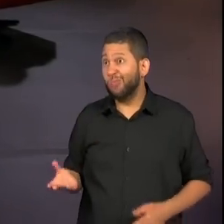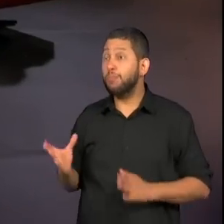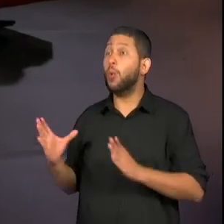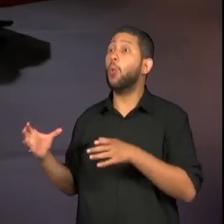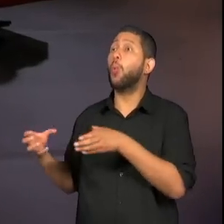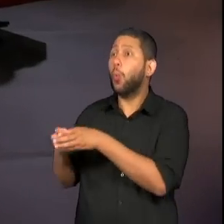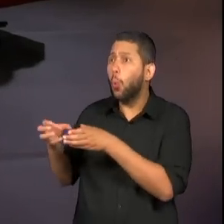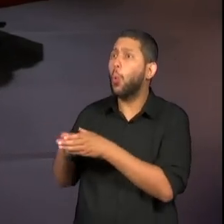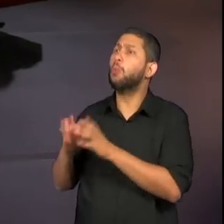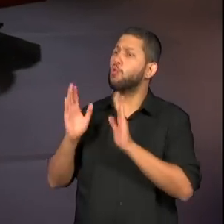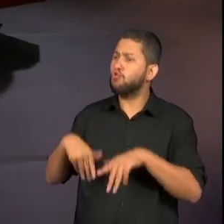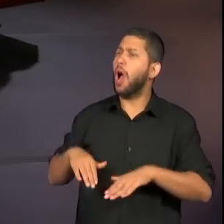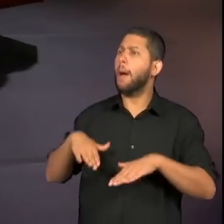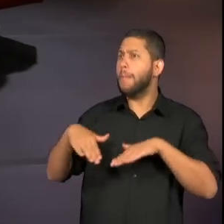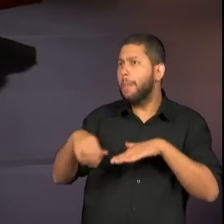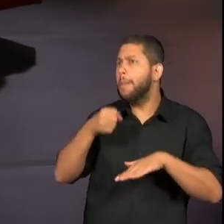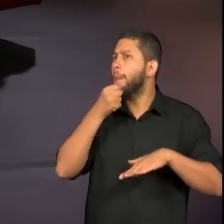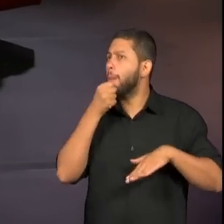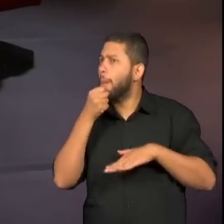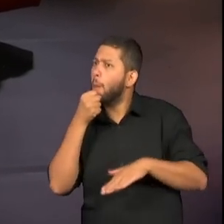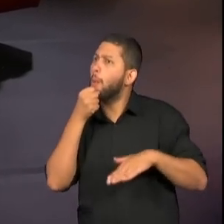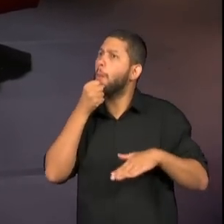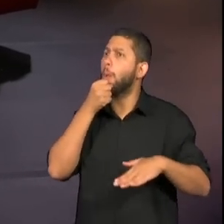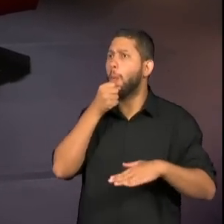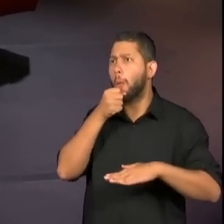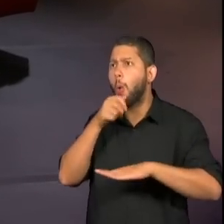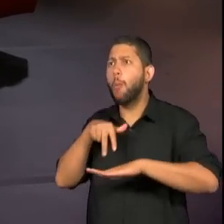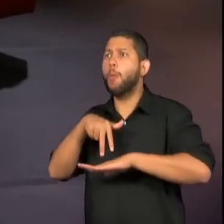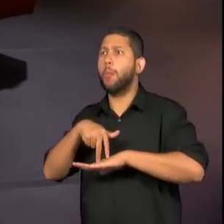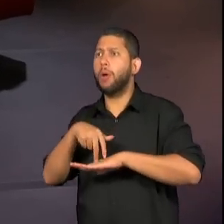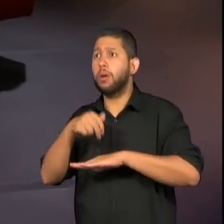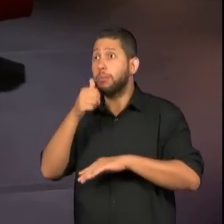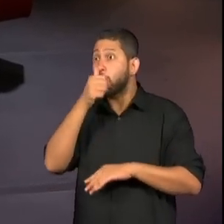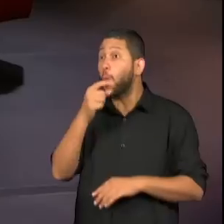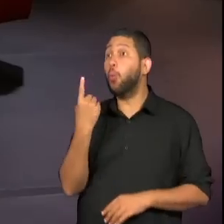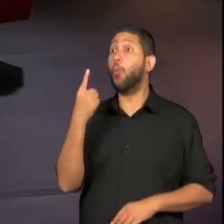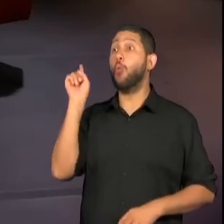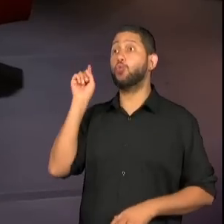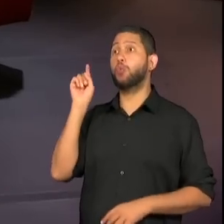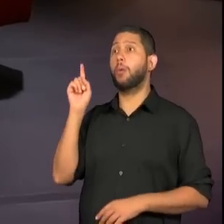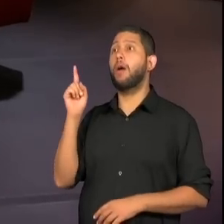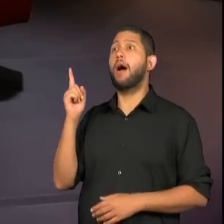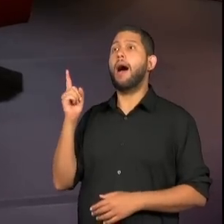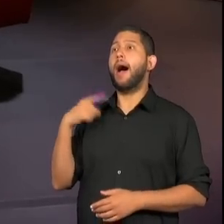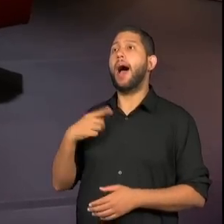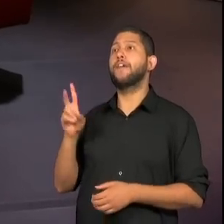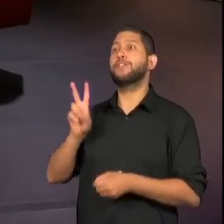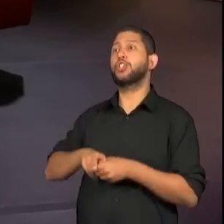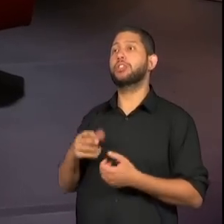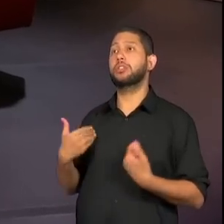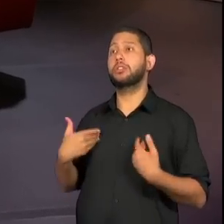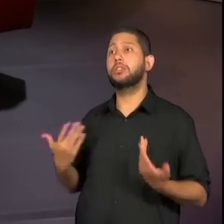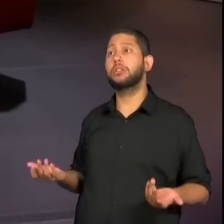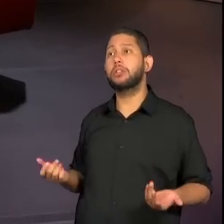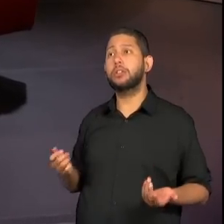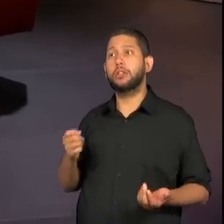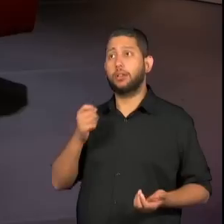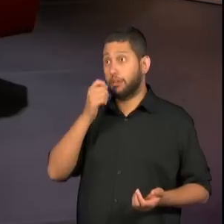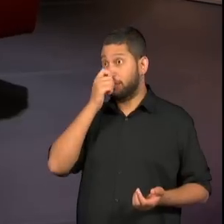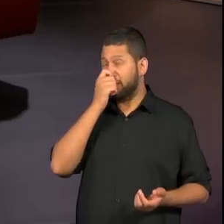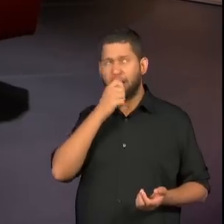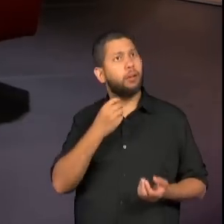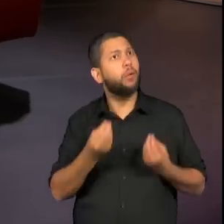já fazendo música, mesmo tendo visibilidade de palco, pô, fui o último cara a perder a virgindade da minha rapaziada. É mesmo? É.